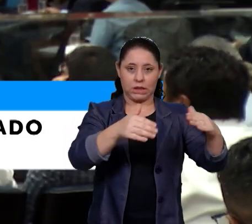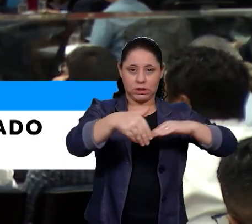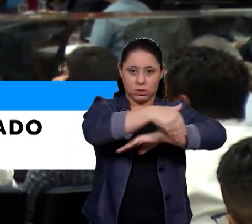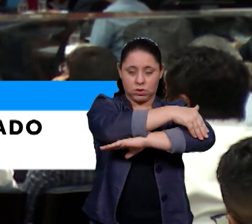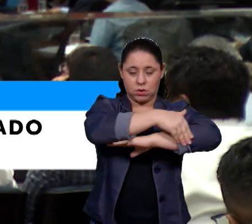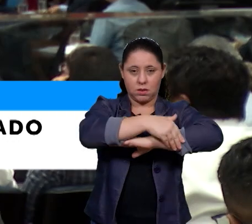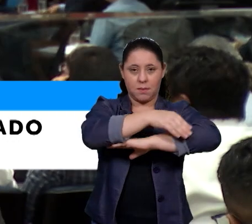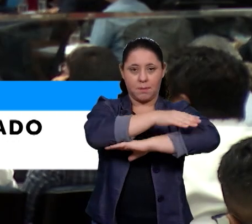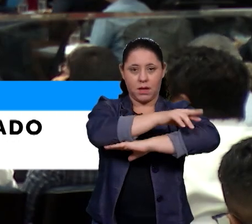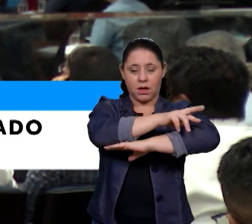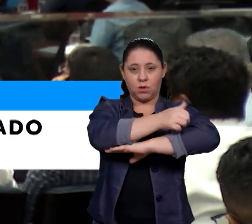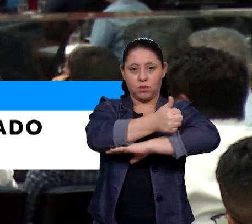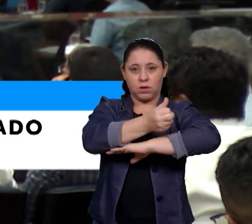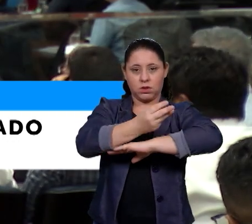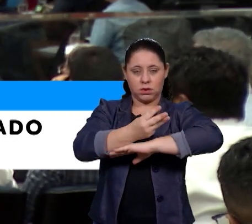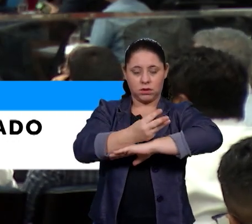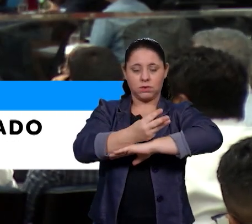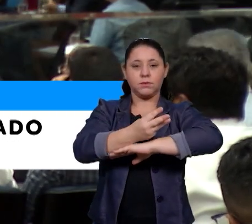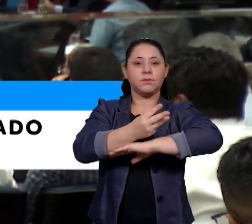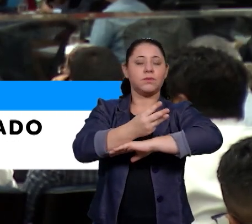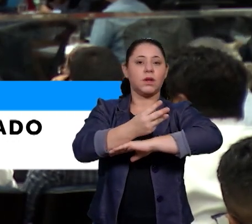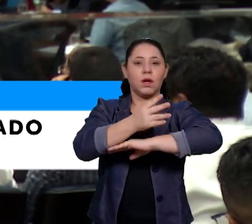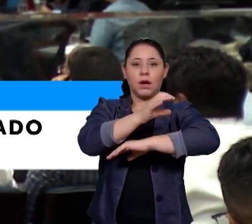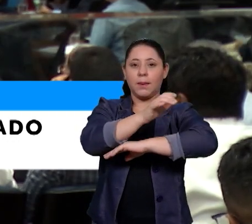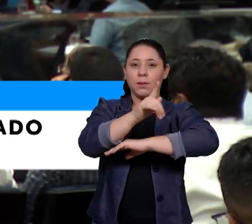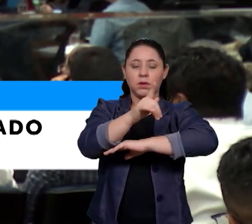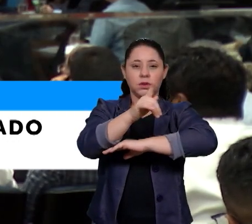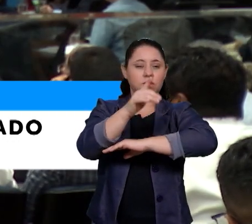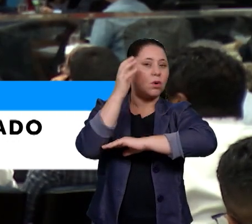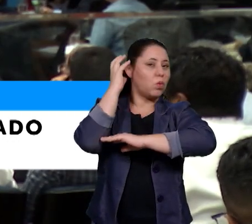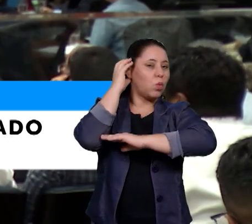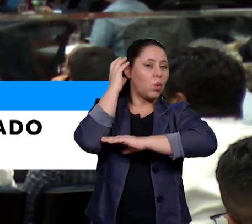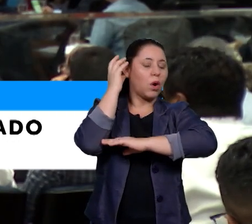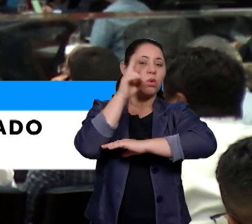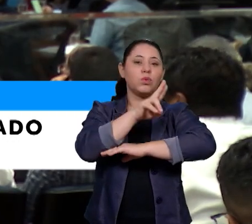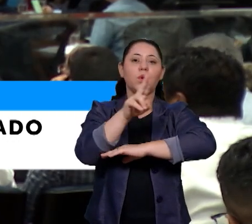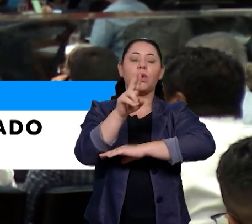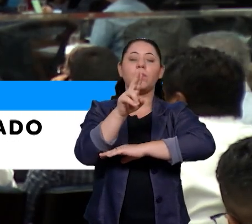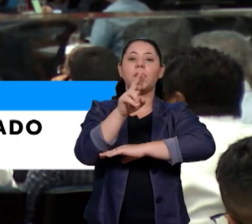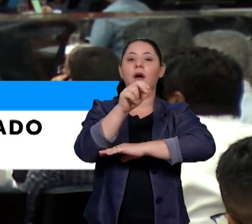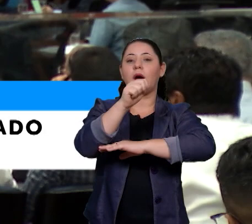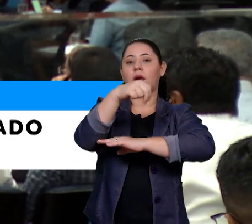da BR-163 entre Campo Grande e a divisa com Mato Grosso é